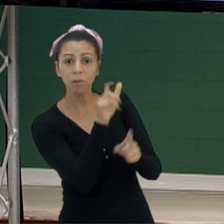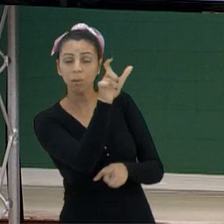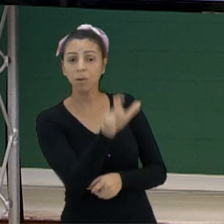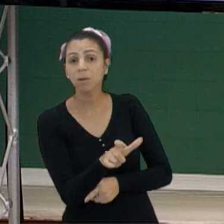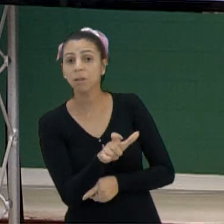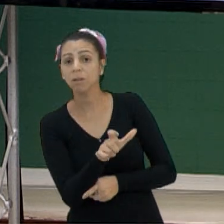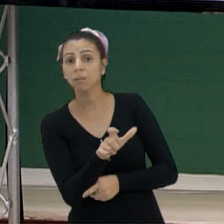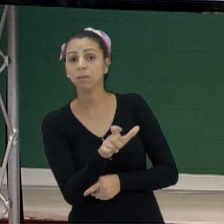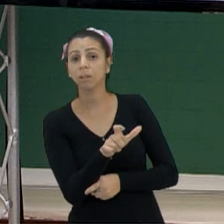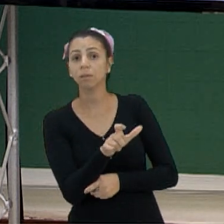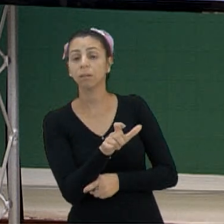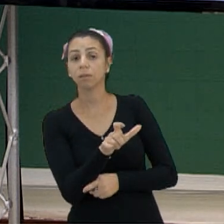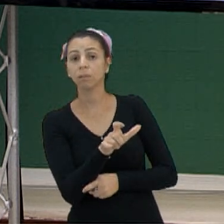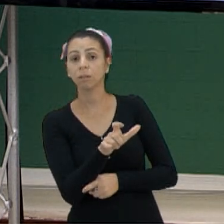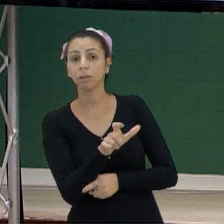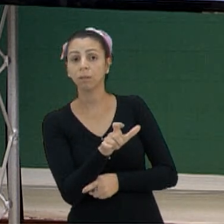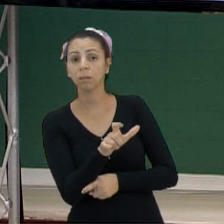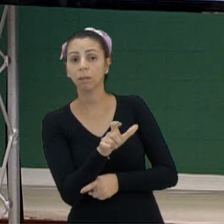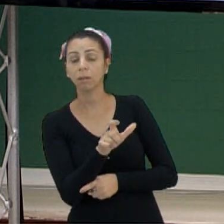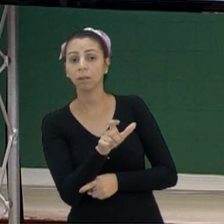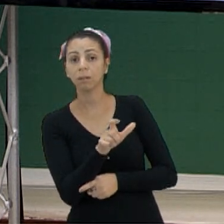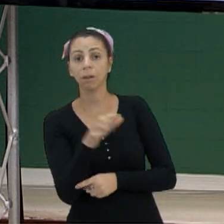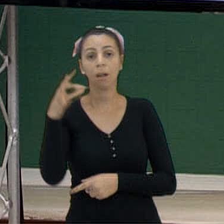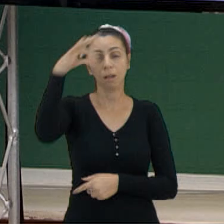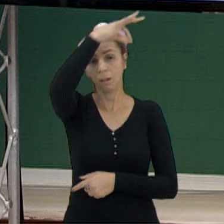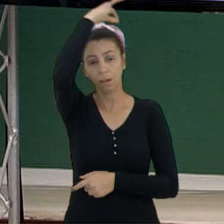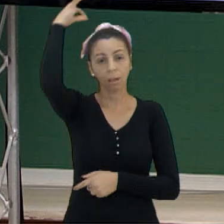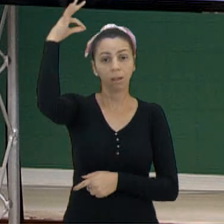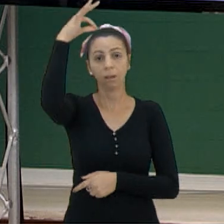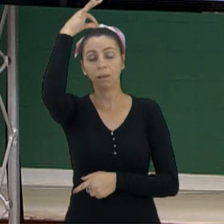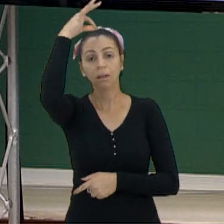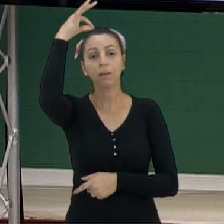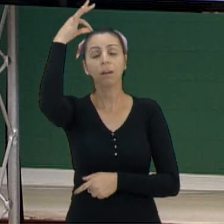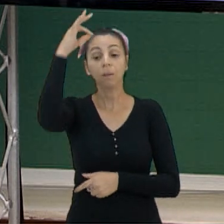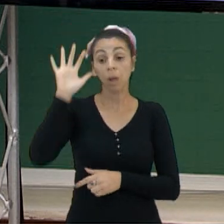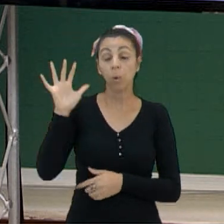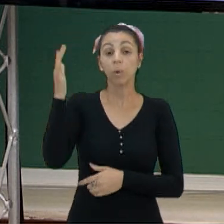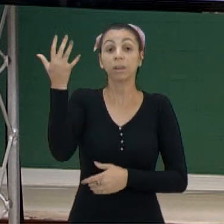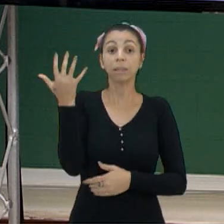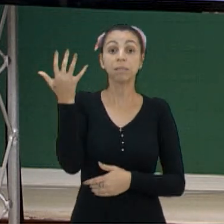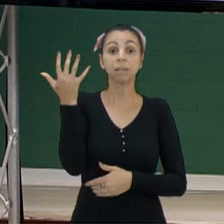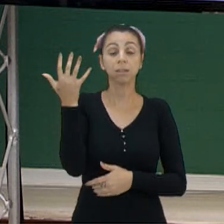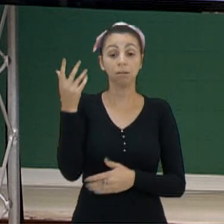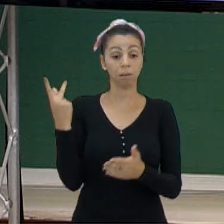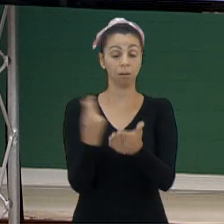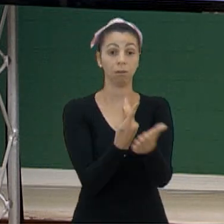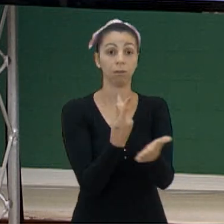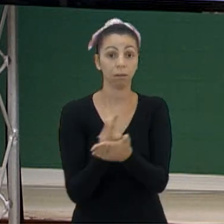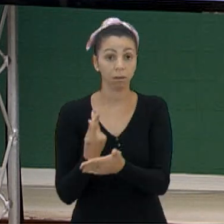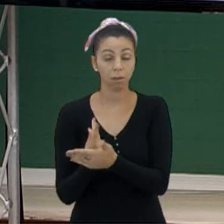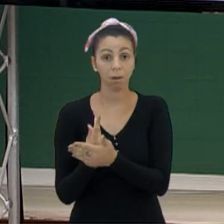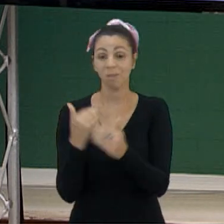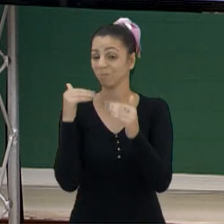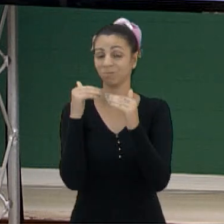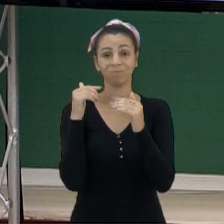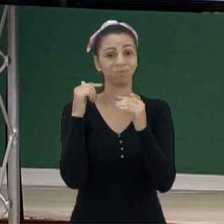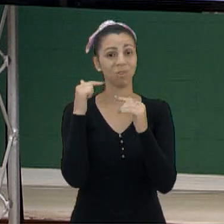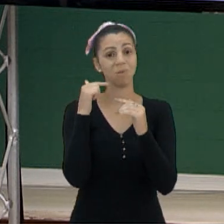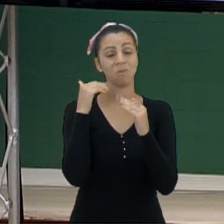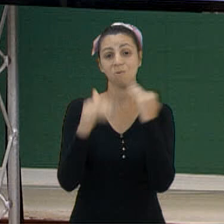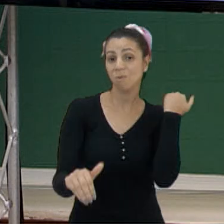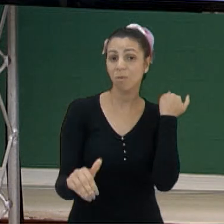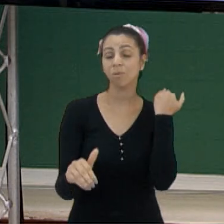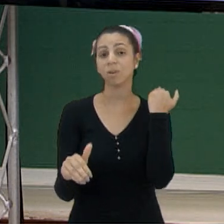fazer a Santa Inquisição, porque ele estava vendo que estava acontecendo coisas erradas ali. Ele não concordava, tinha artistas